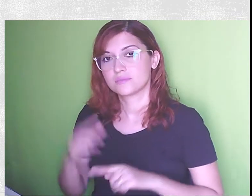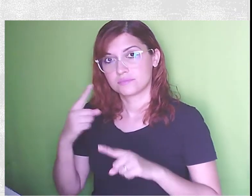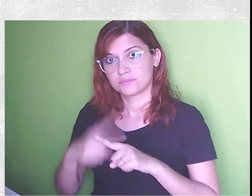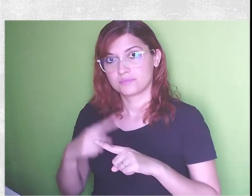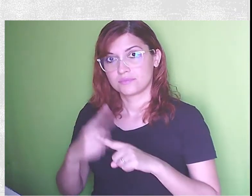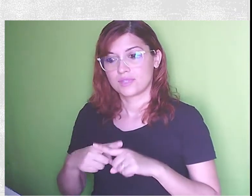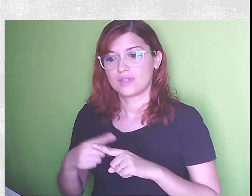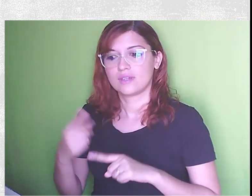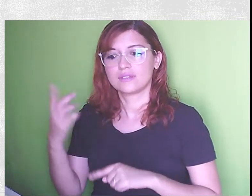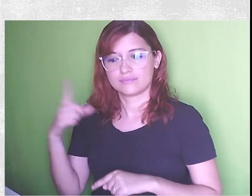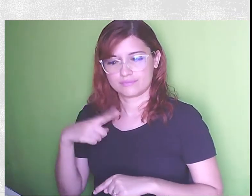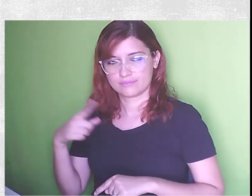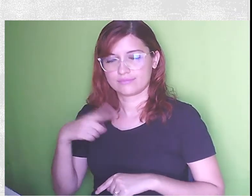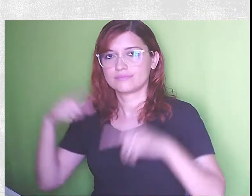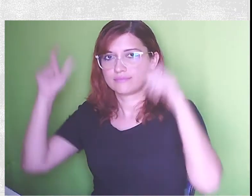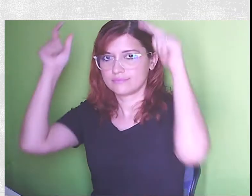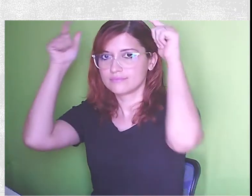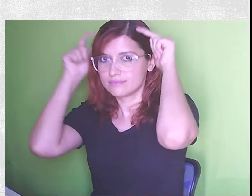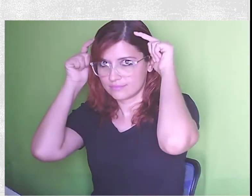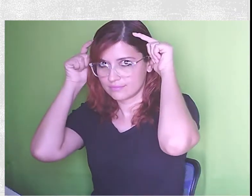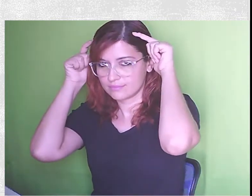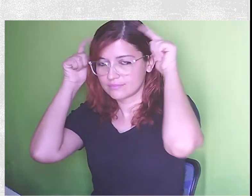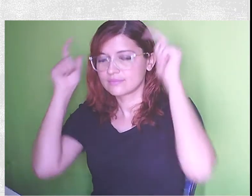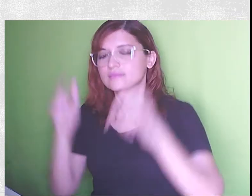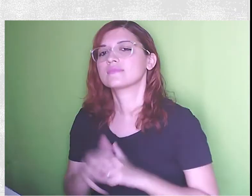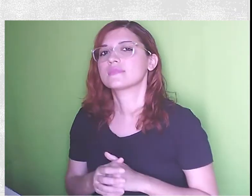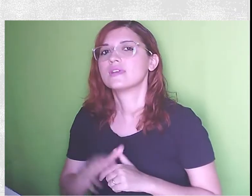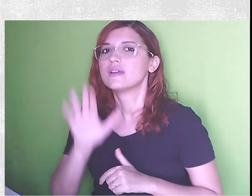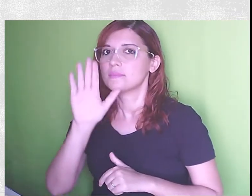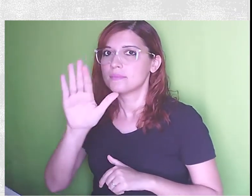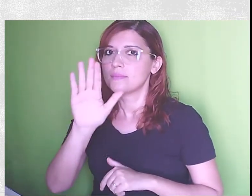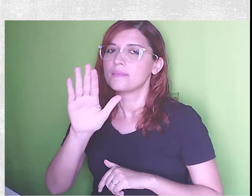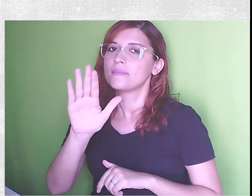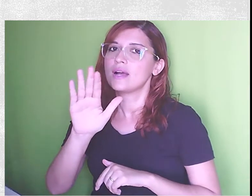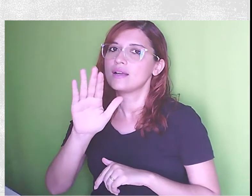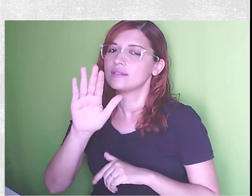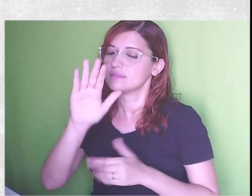golpe. Porque tinha um rei